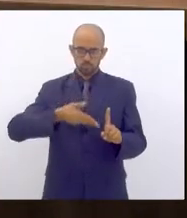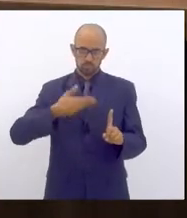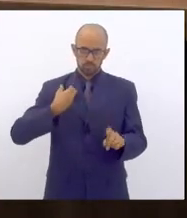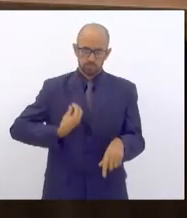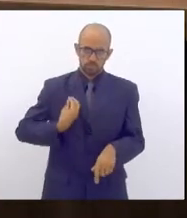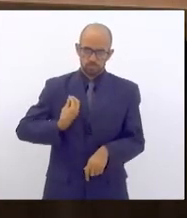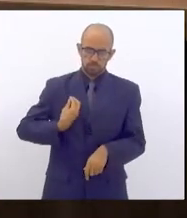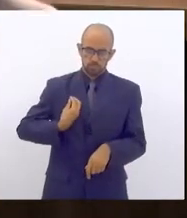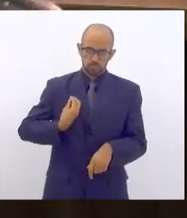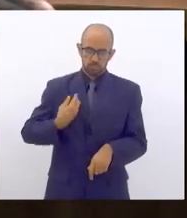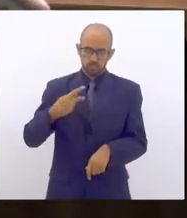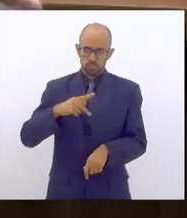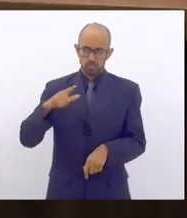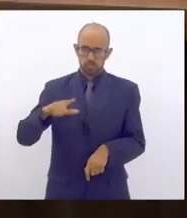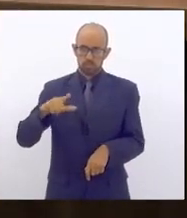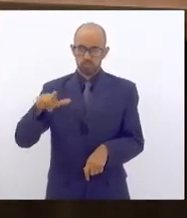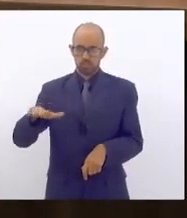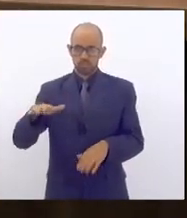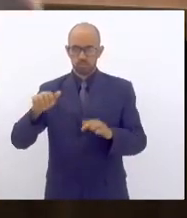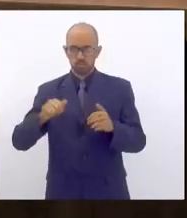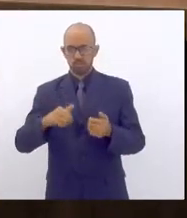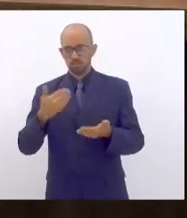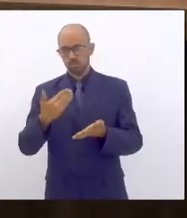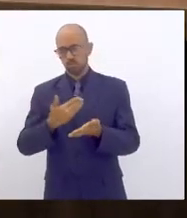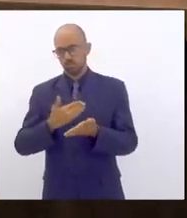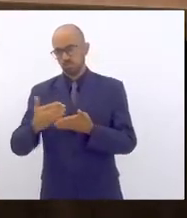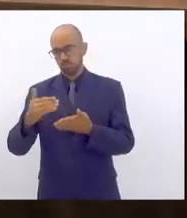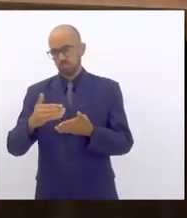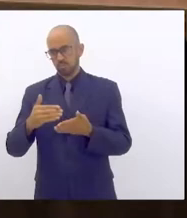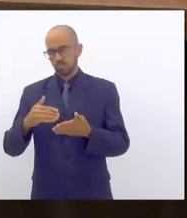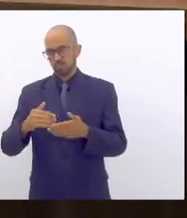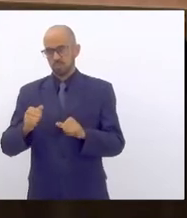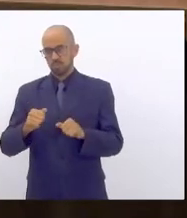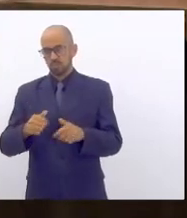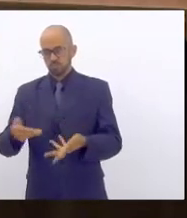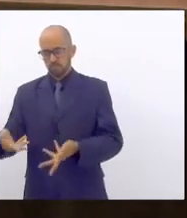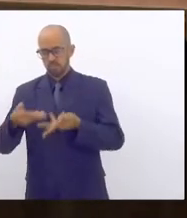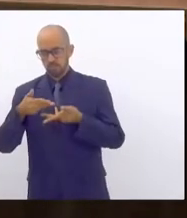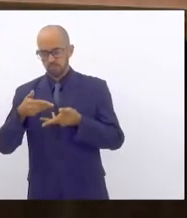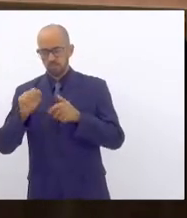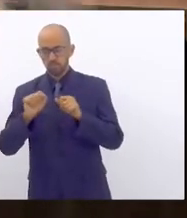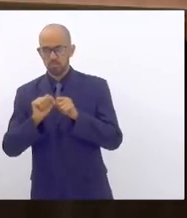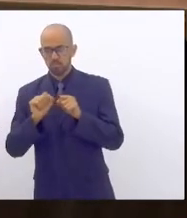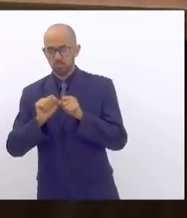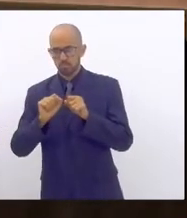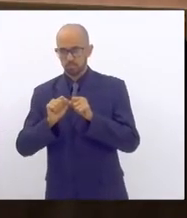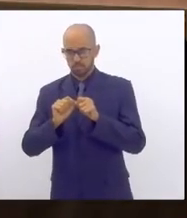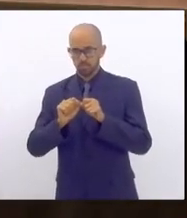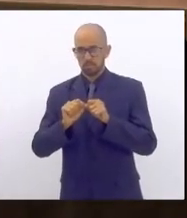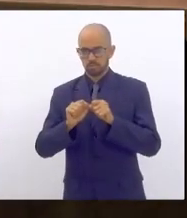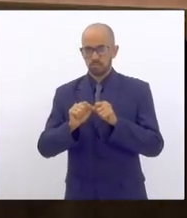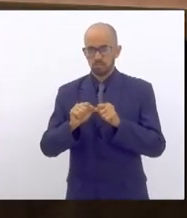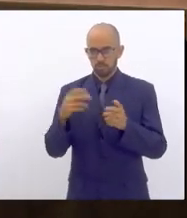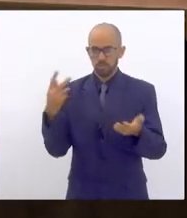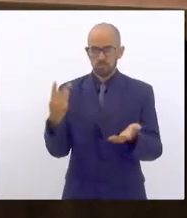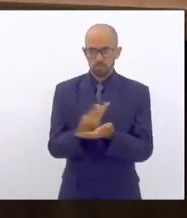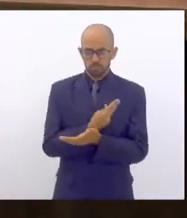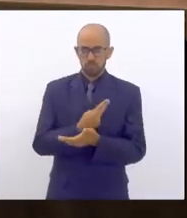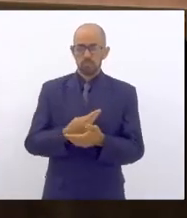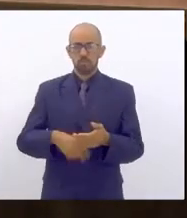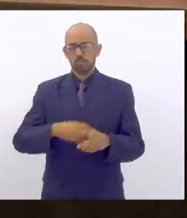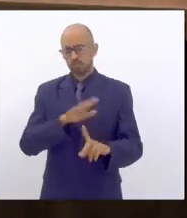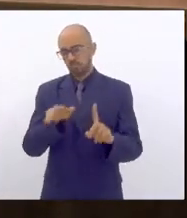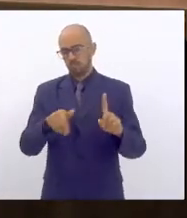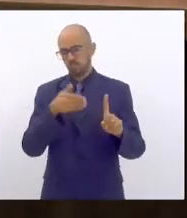projeto vem nesta direção, atender e fazer com que haja dignidade para aqueles que